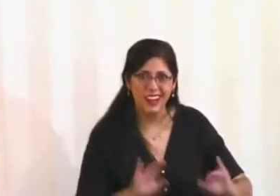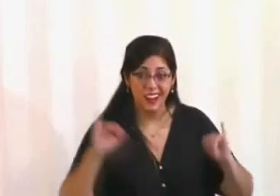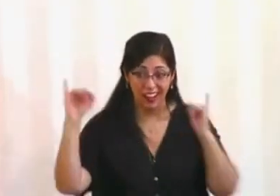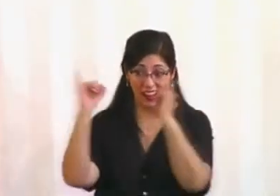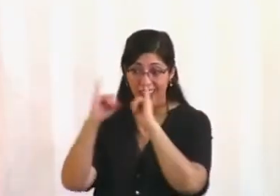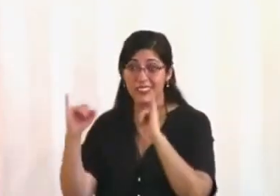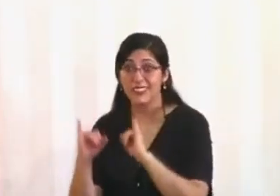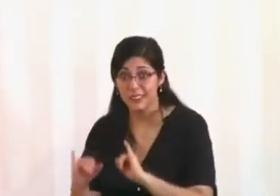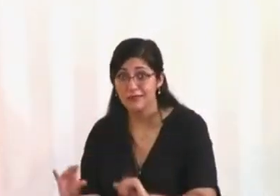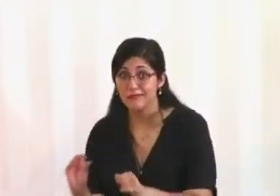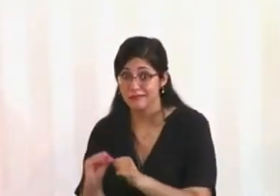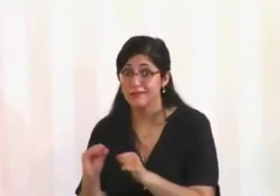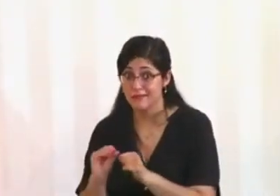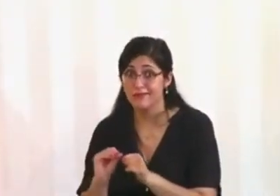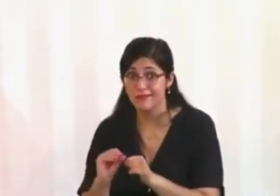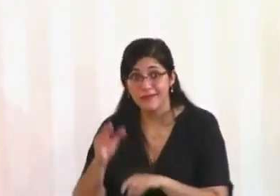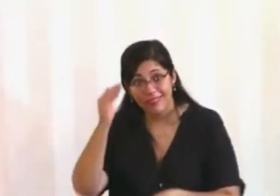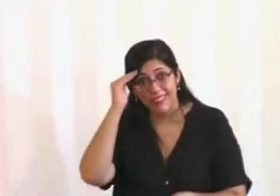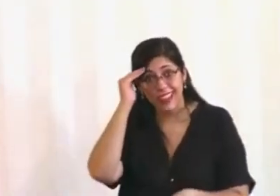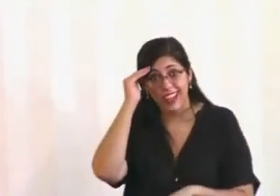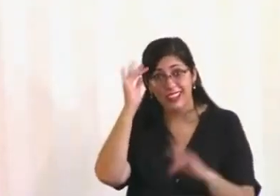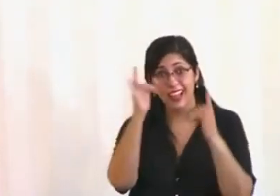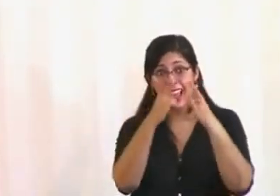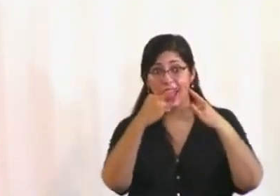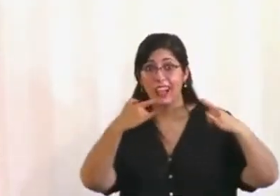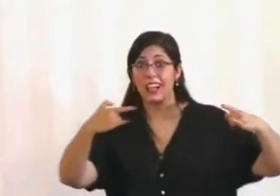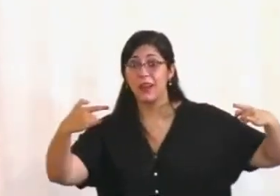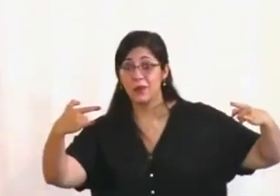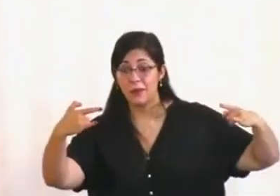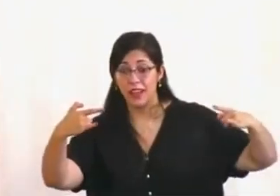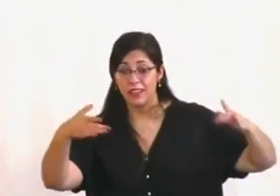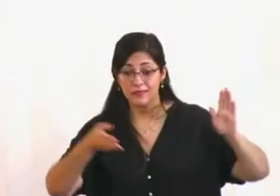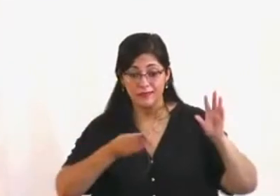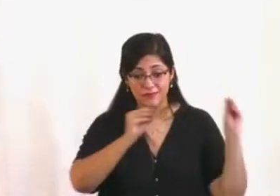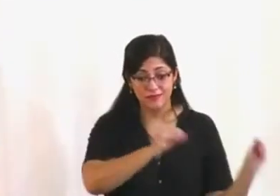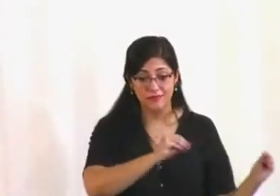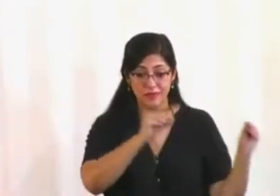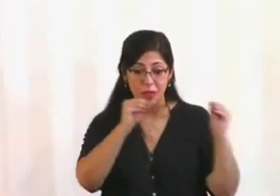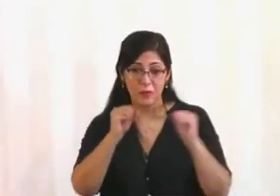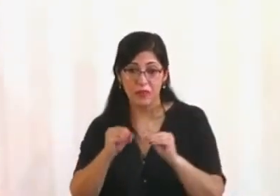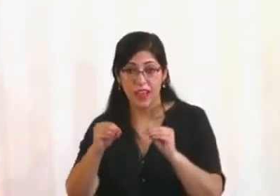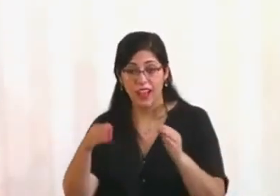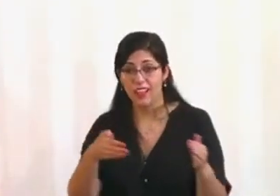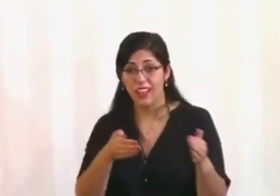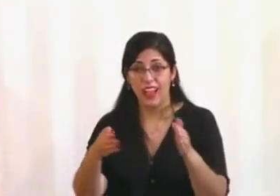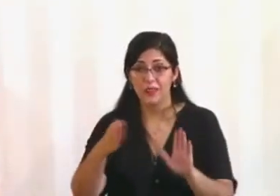ouro, lugar em que o povo ficou acampado e depois o Senhor partiu em direção a Canaã.